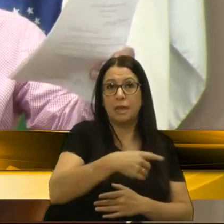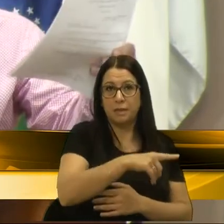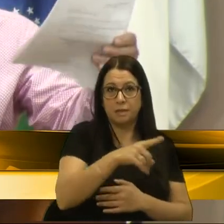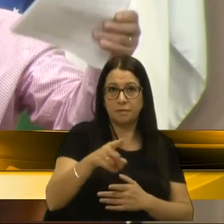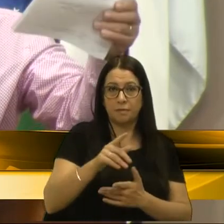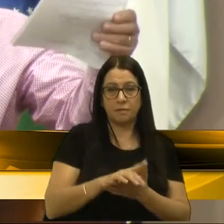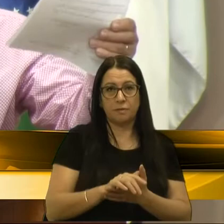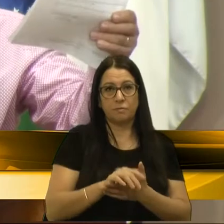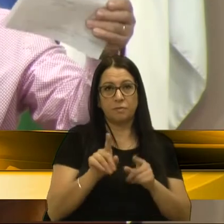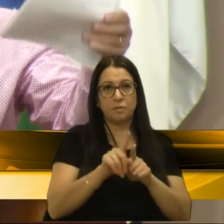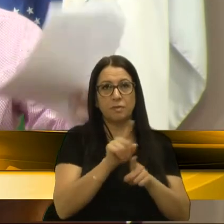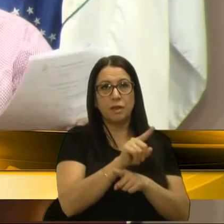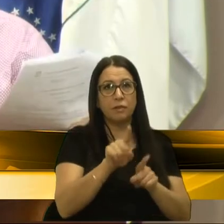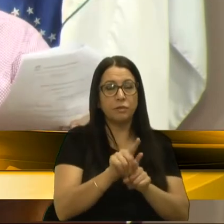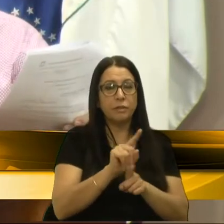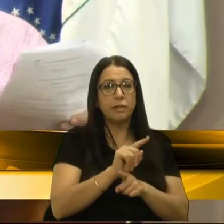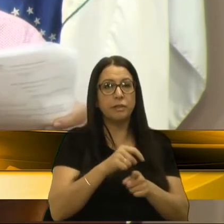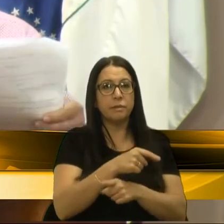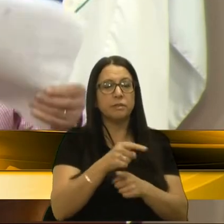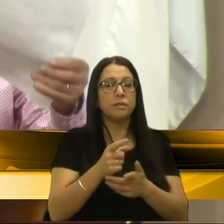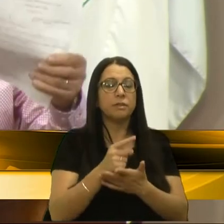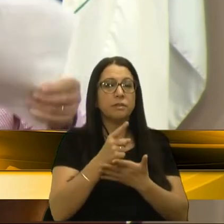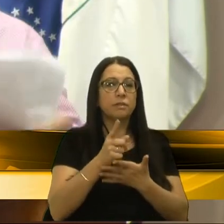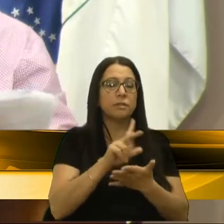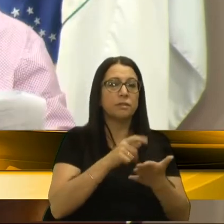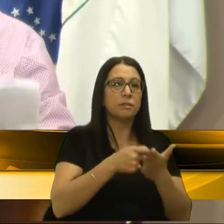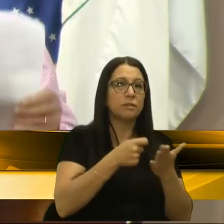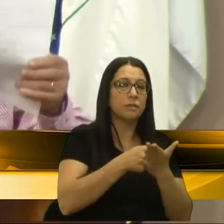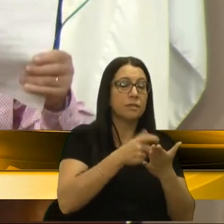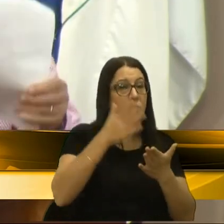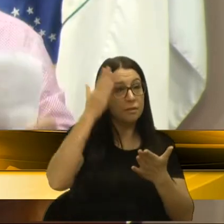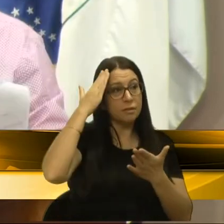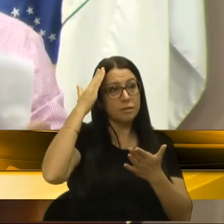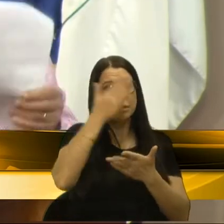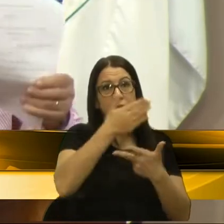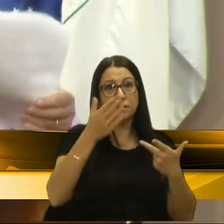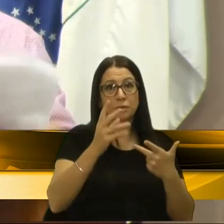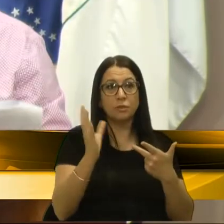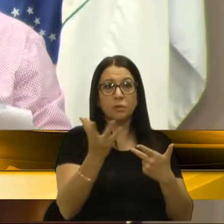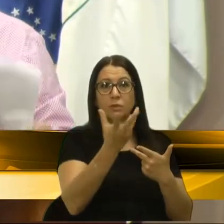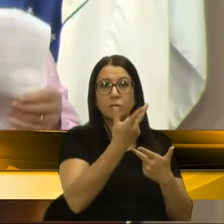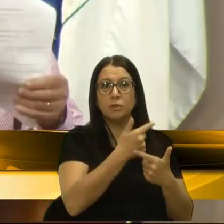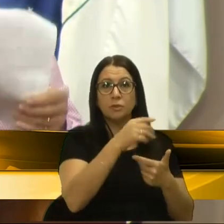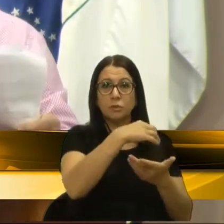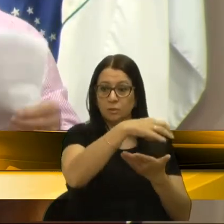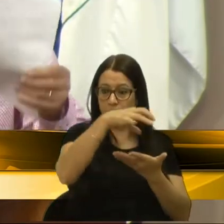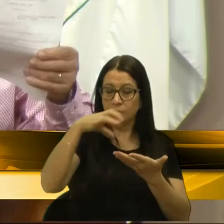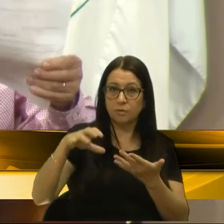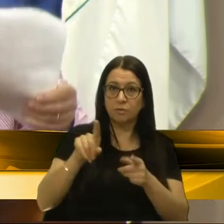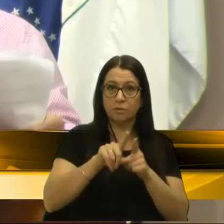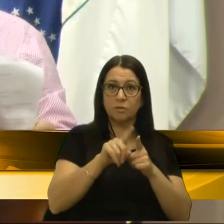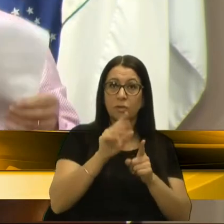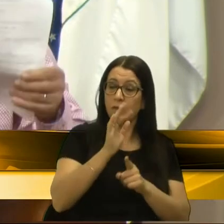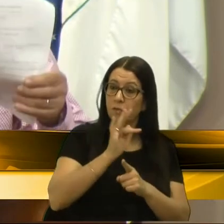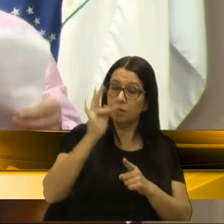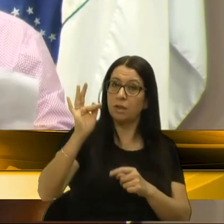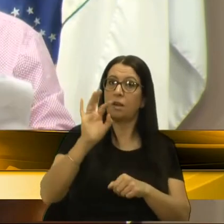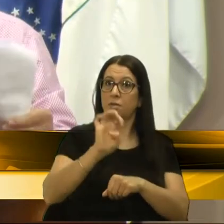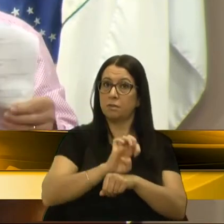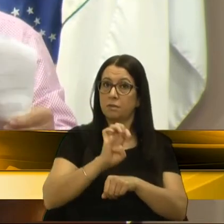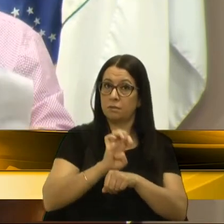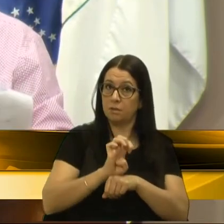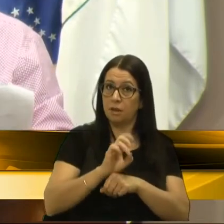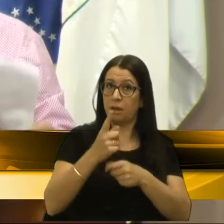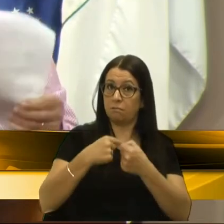espontânea, ninguém é obrigado. A gente sabe que em todas as esferas, a nível federal, estadual